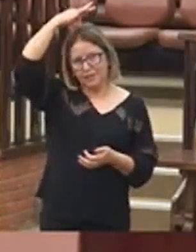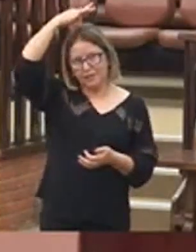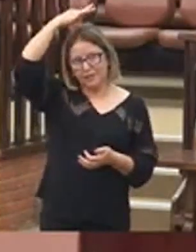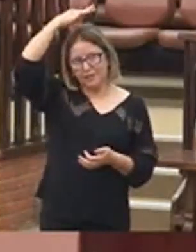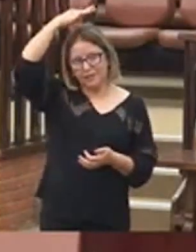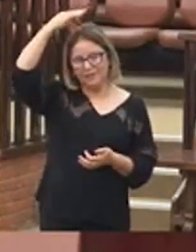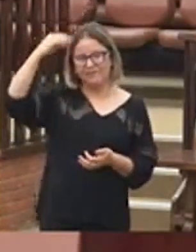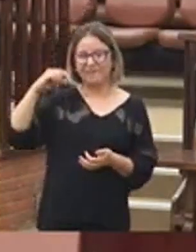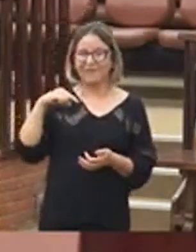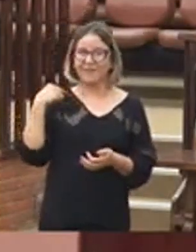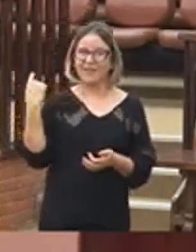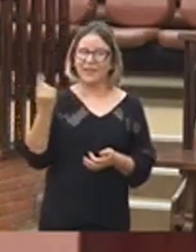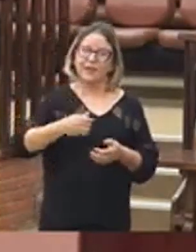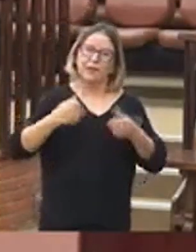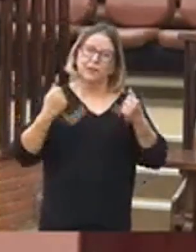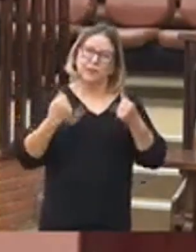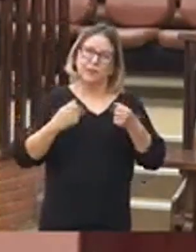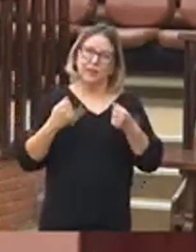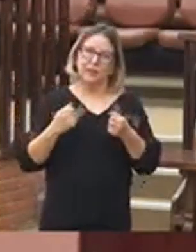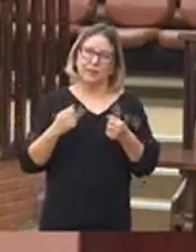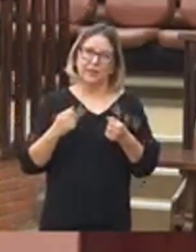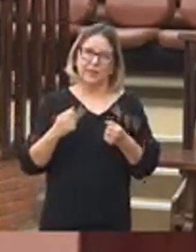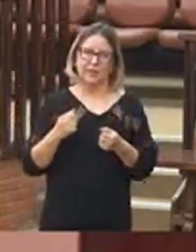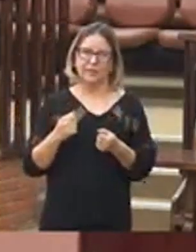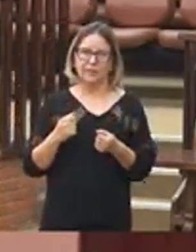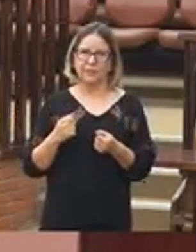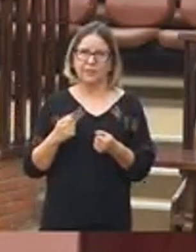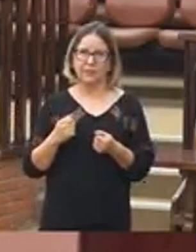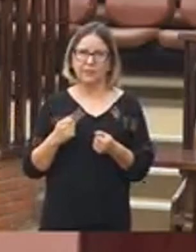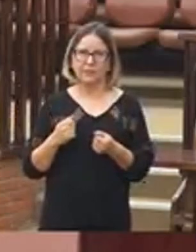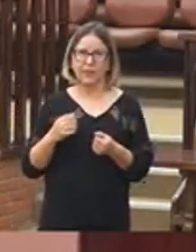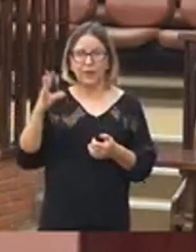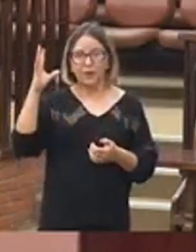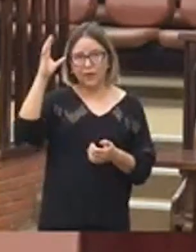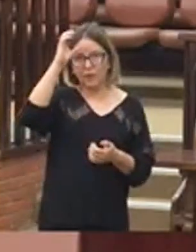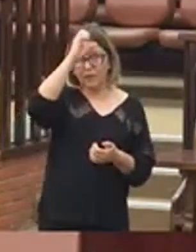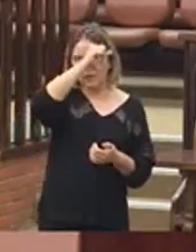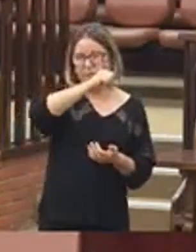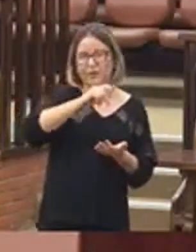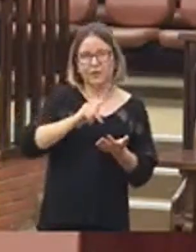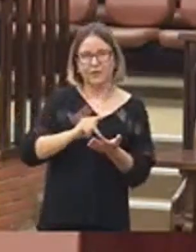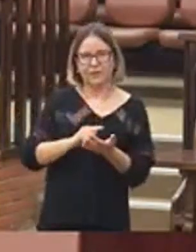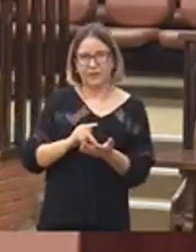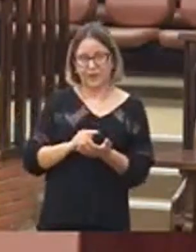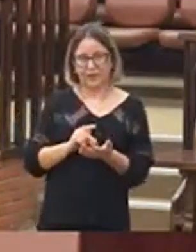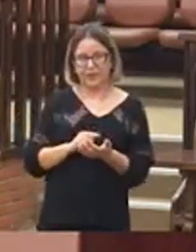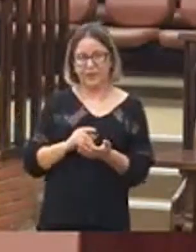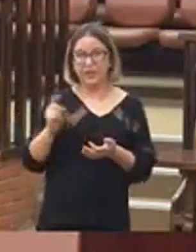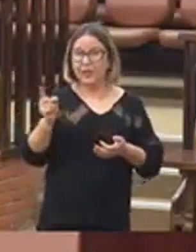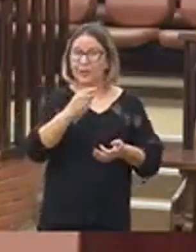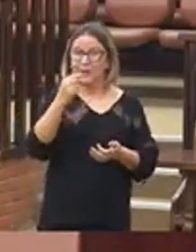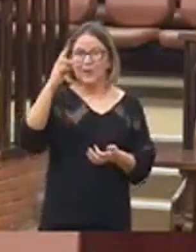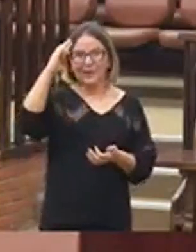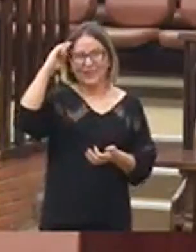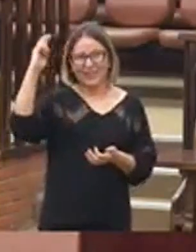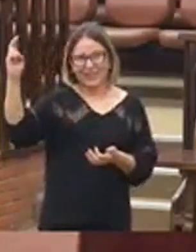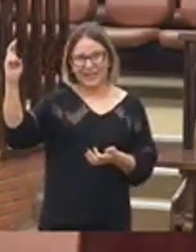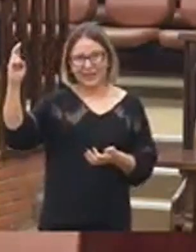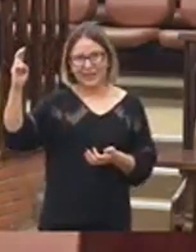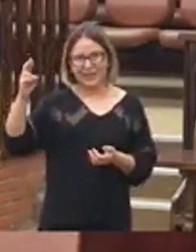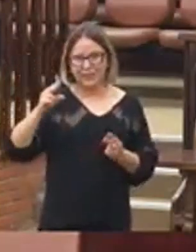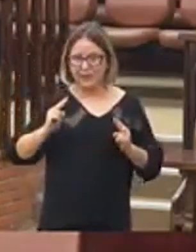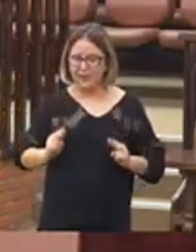Nós precisamos ganhar a realidade de que o nosso Senhor, Ele continua